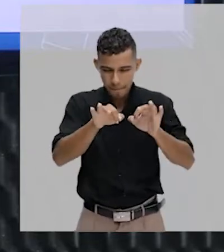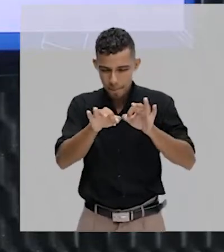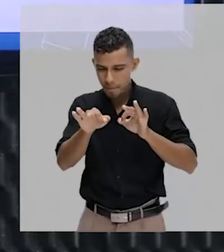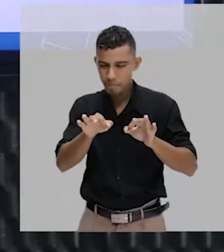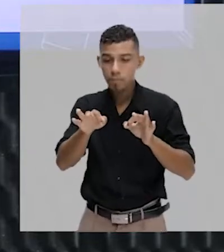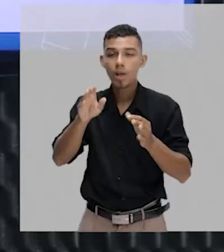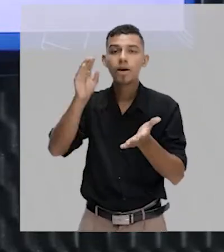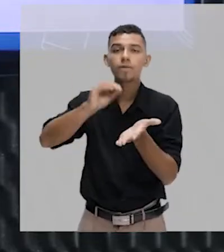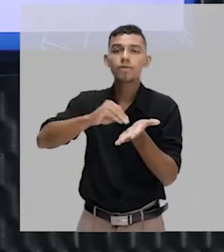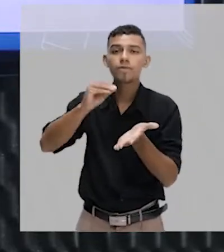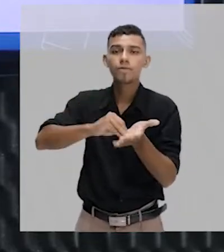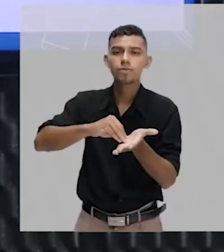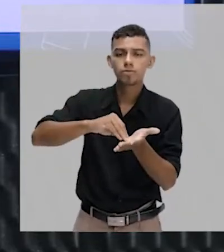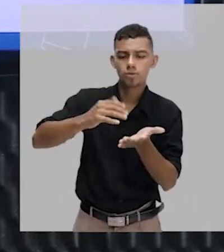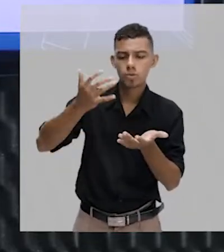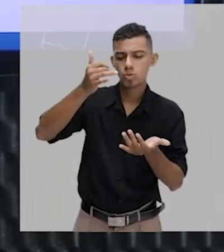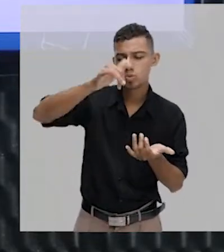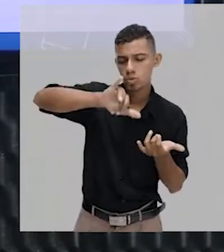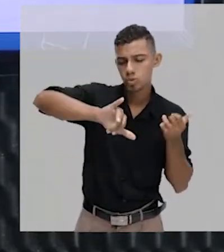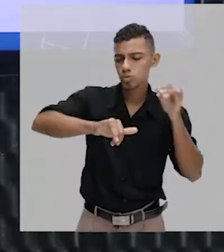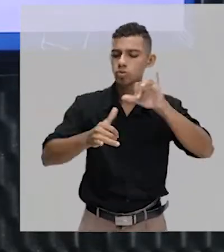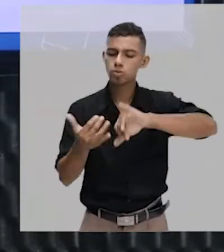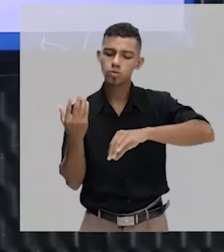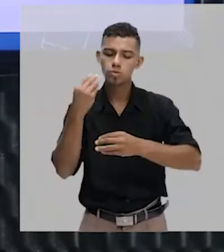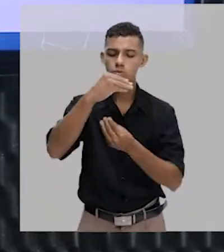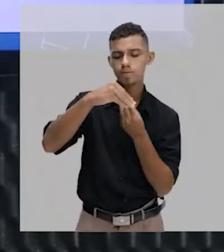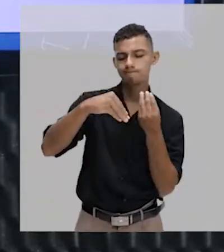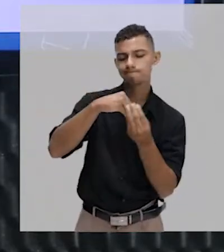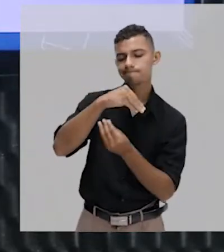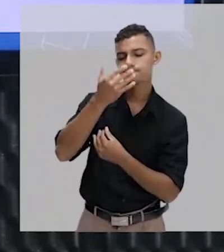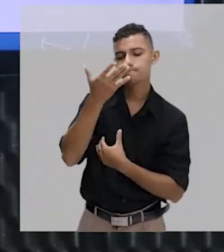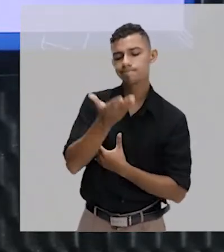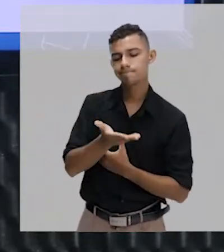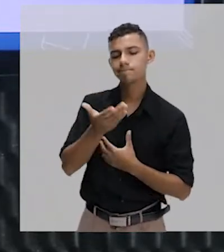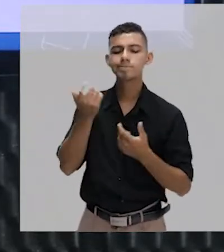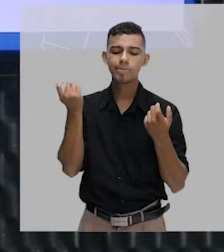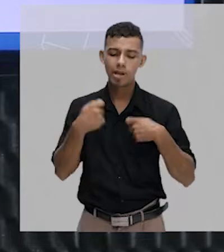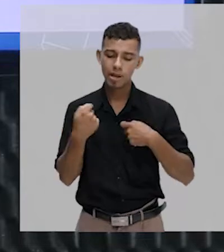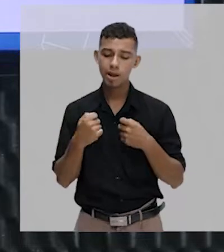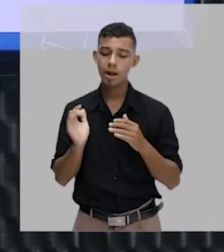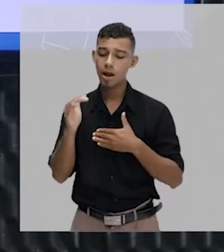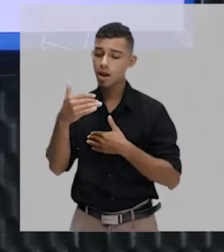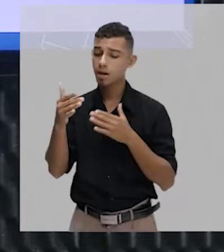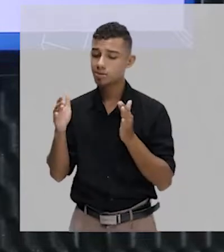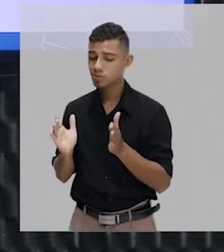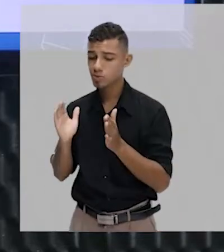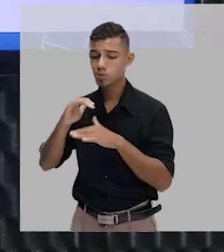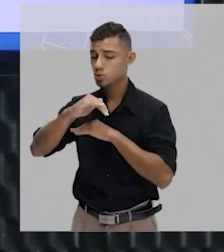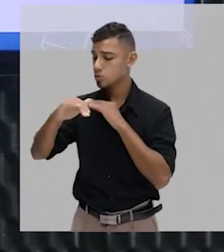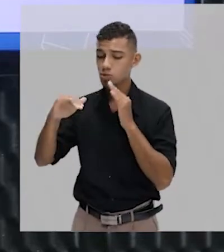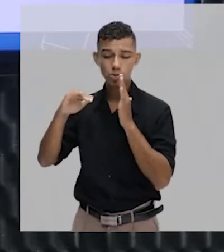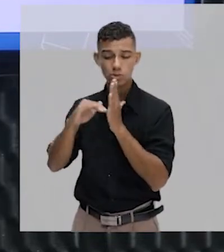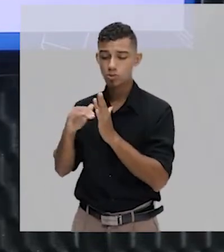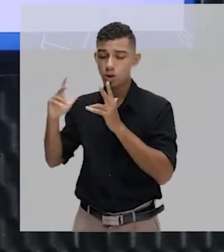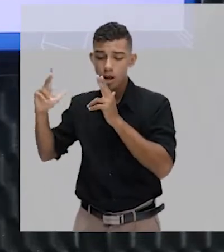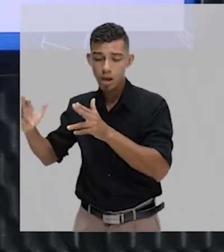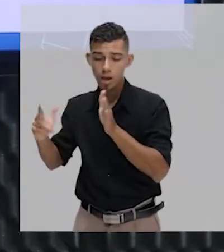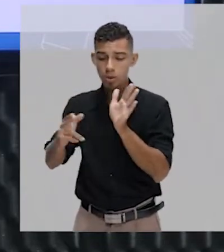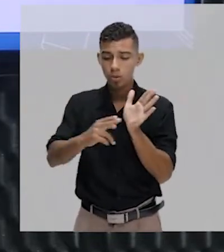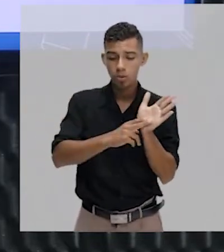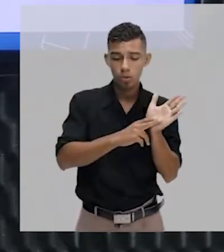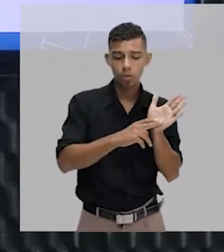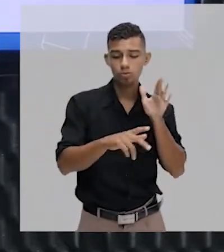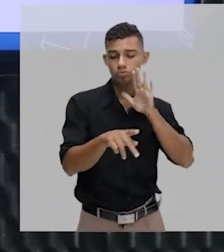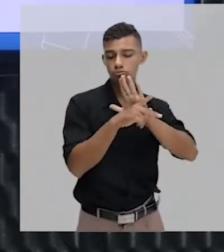erro. Num sistema fechado, a massa total dos reagentes é igual à massa total